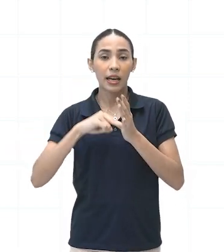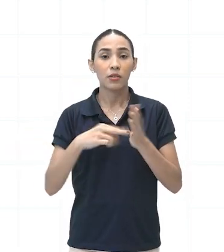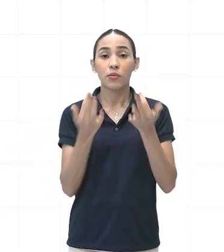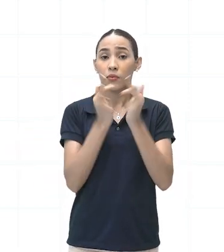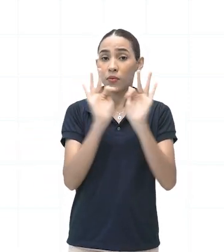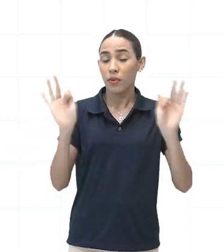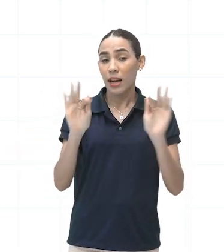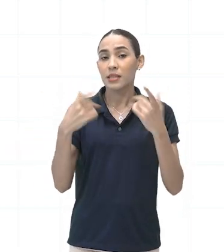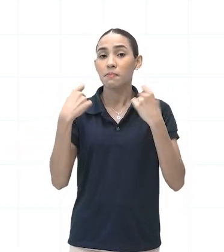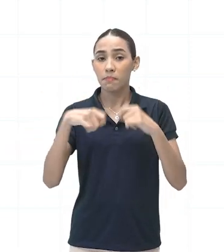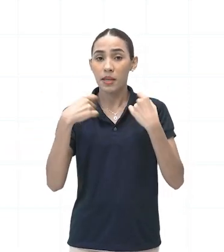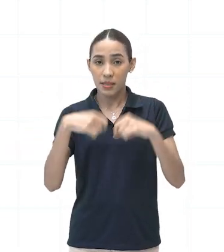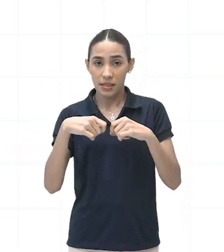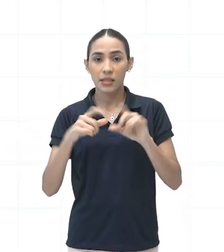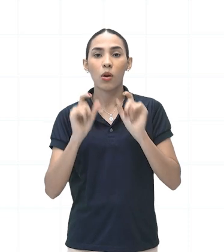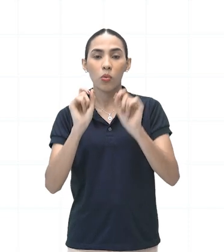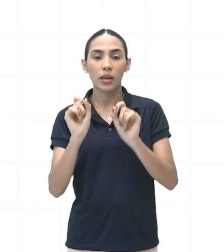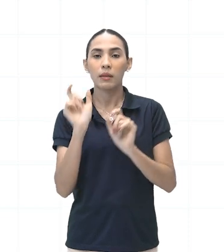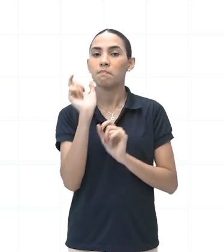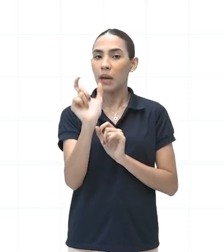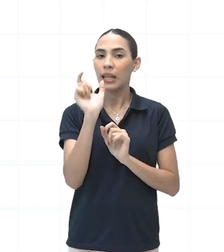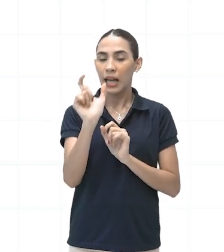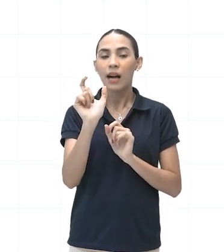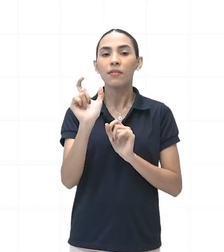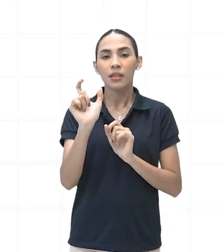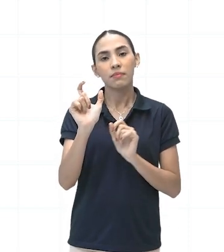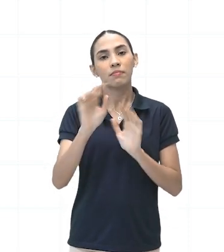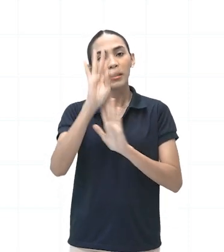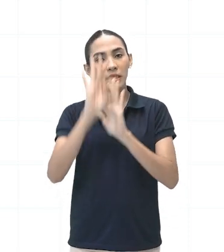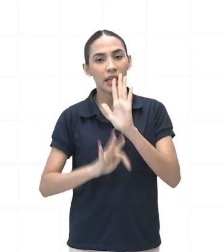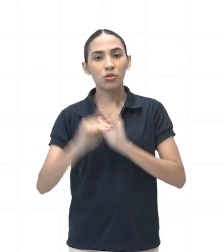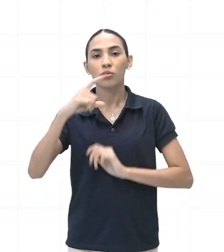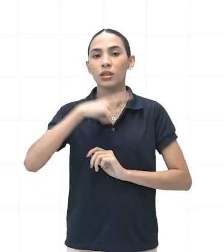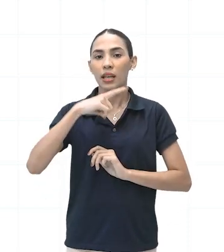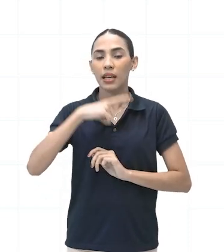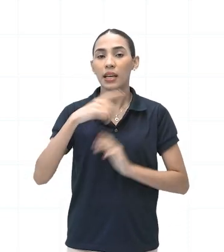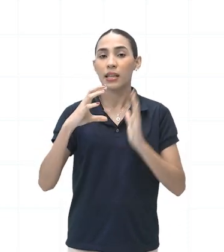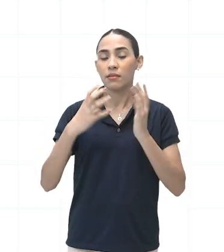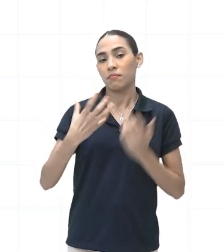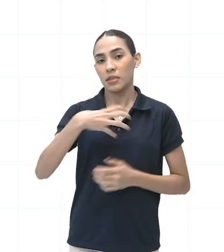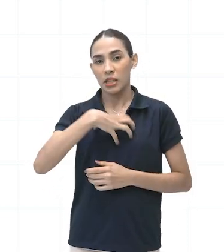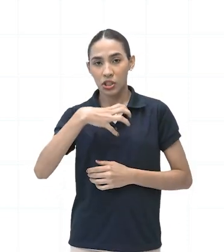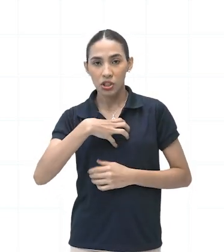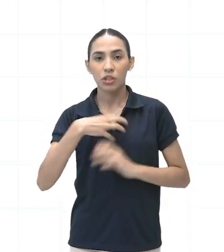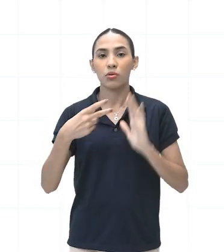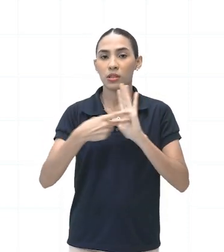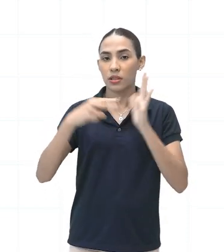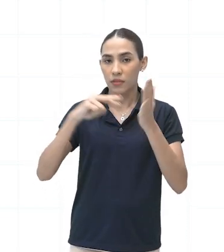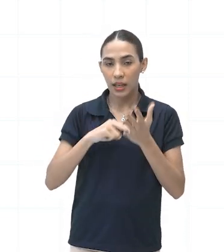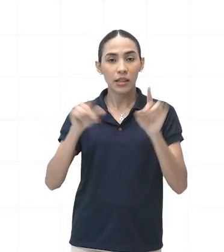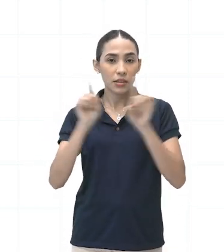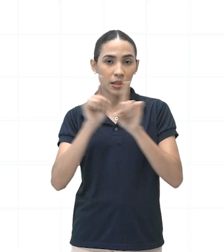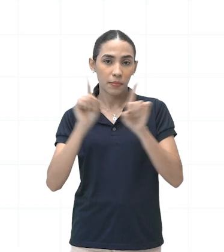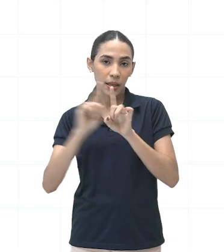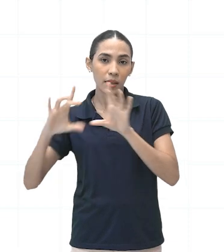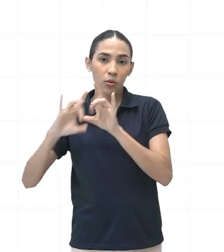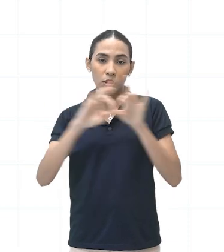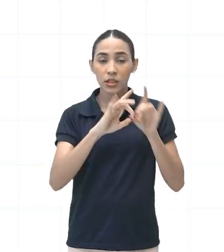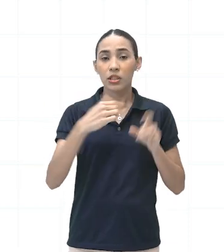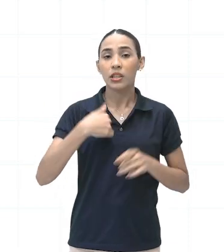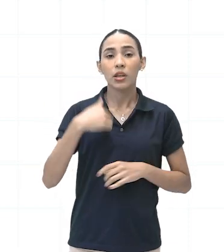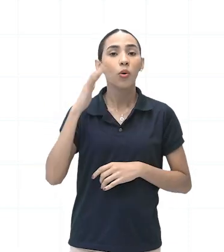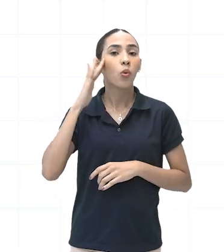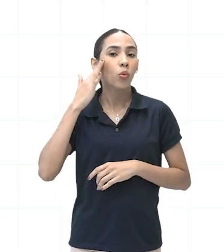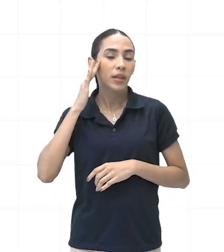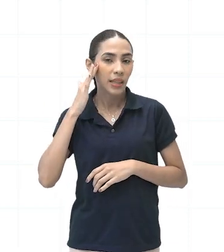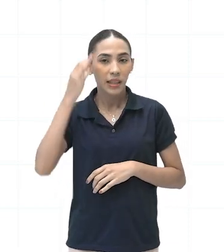eu preciso que este enunciado tenha sentido, tenha contexto, ok? E seja compreensível